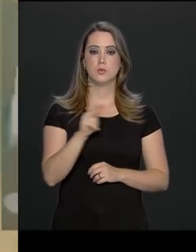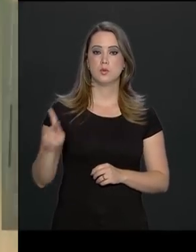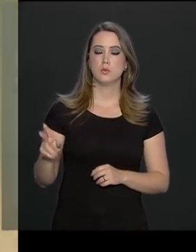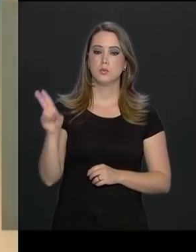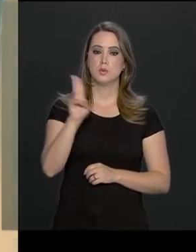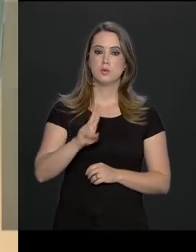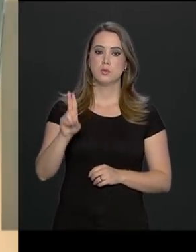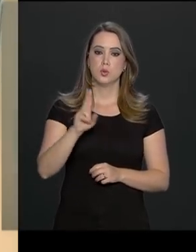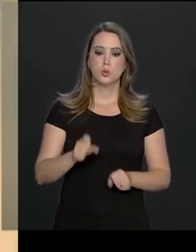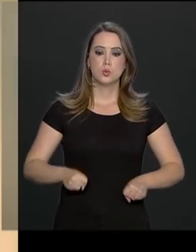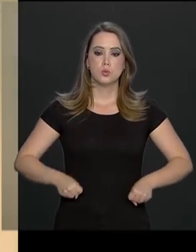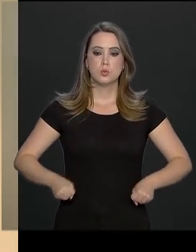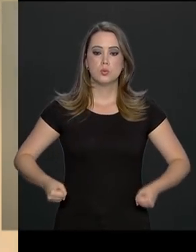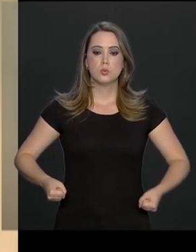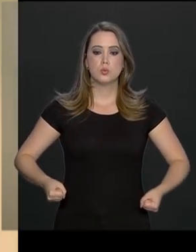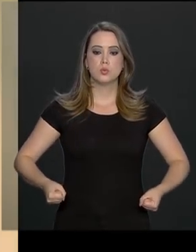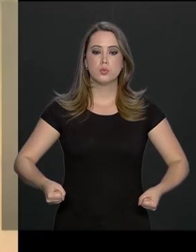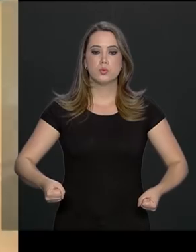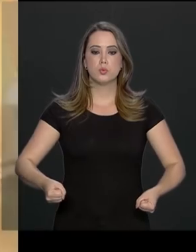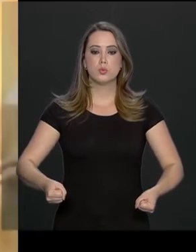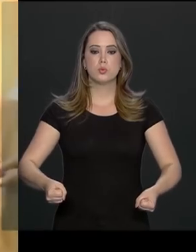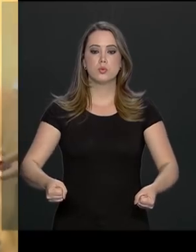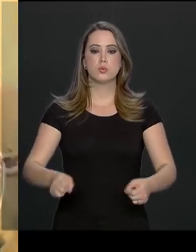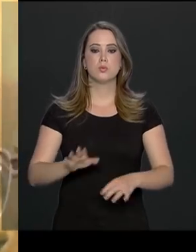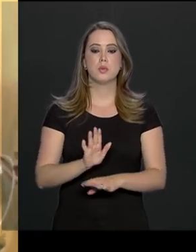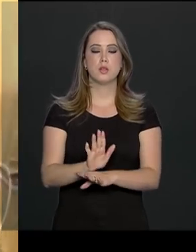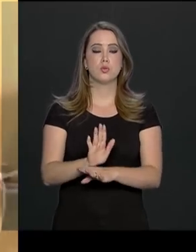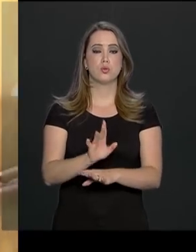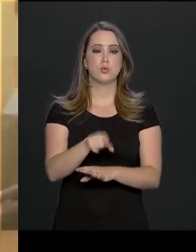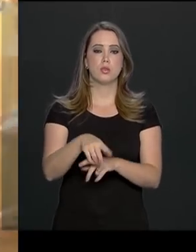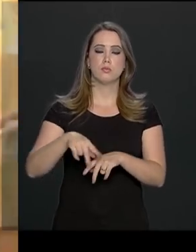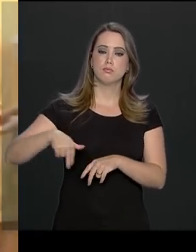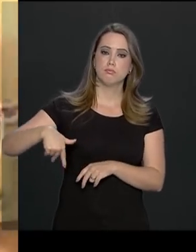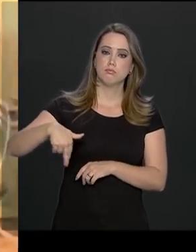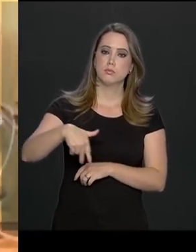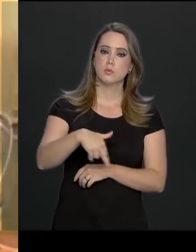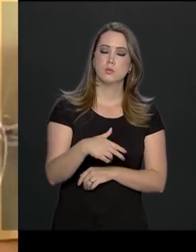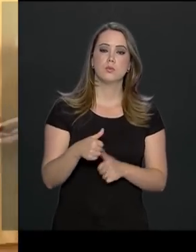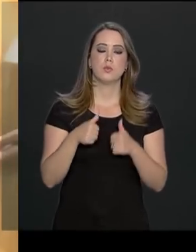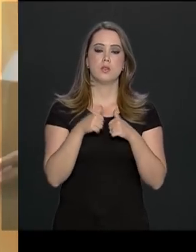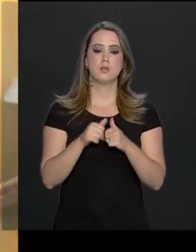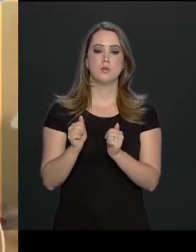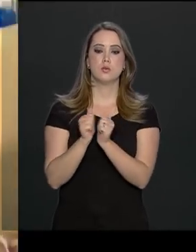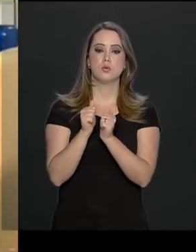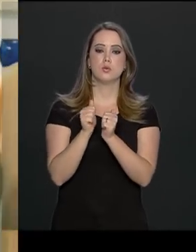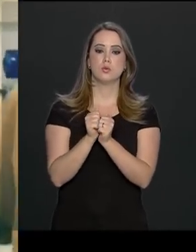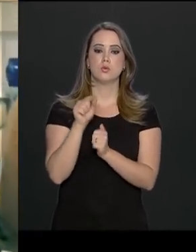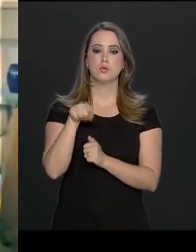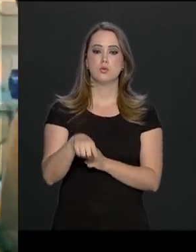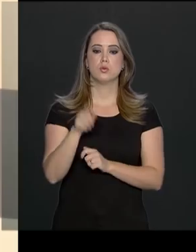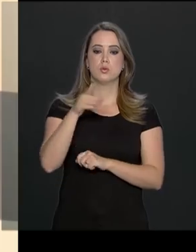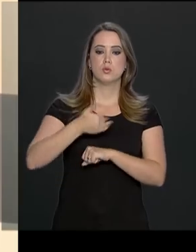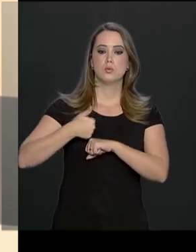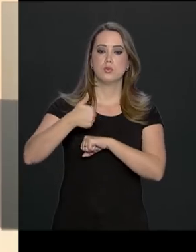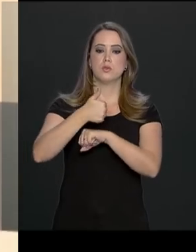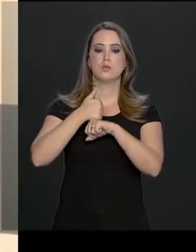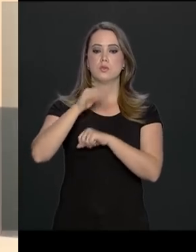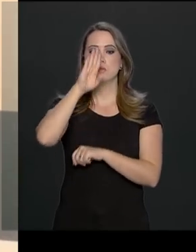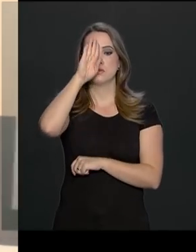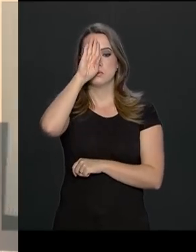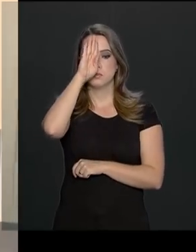utiliza um andador para auxiliá-lo nessa caminhada e está na companhia de profissionais